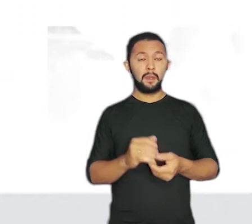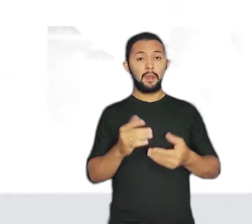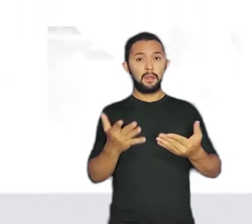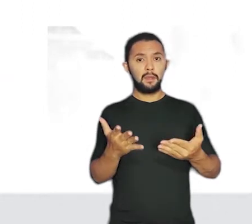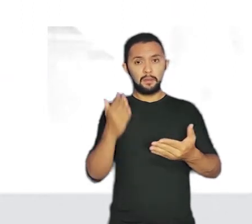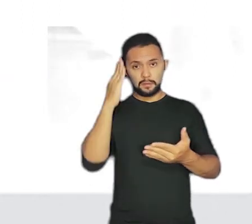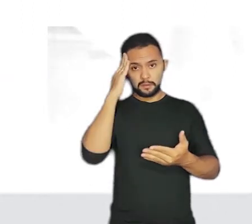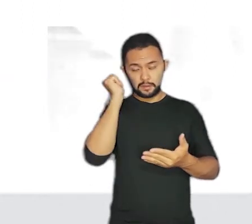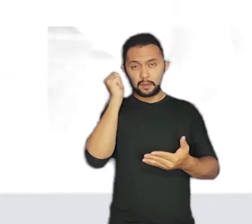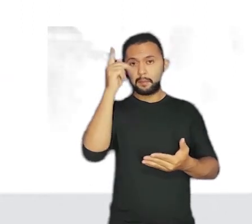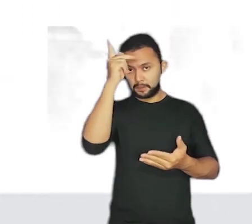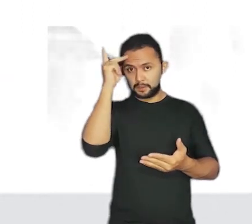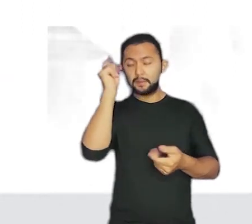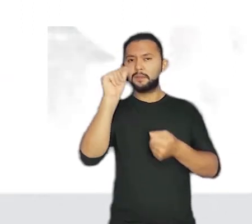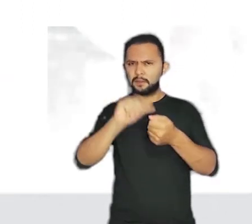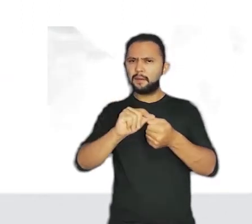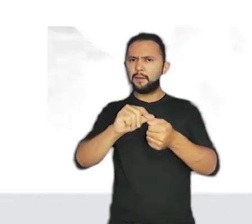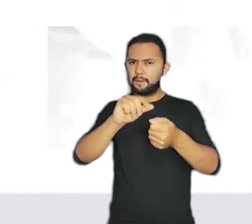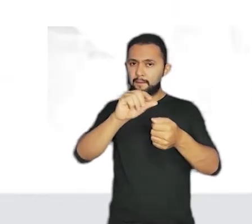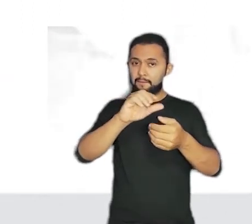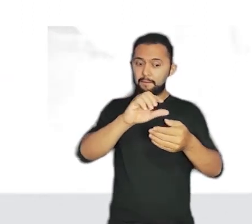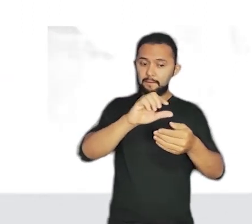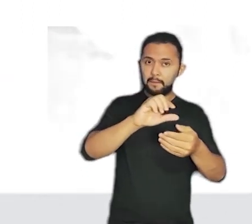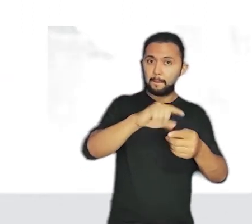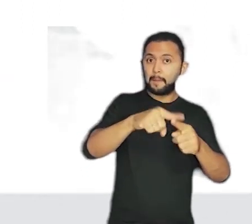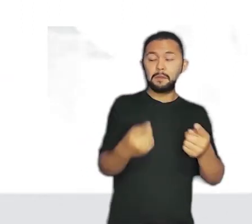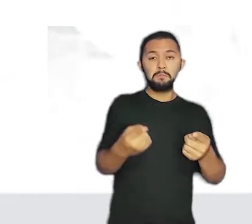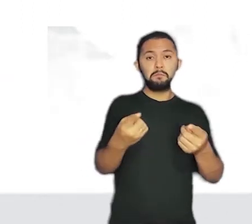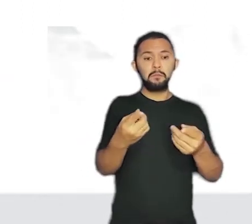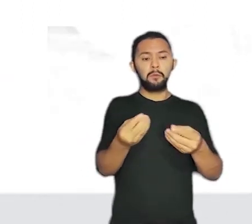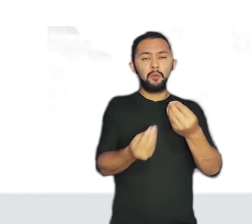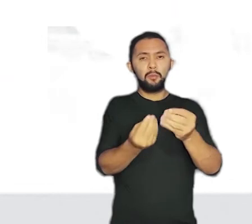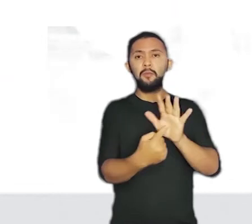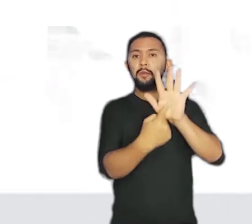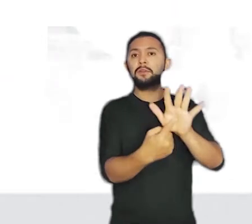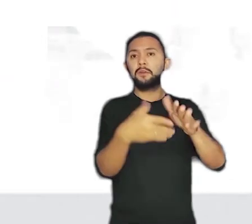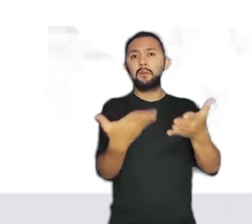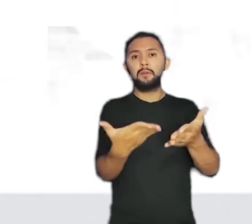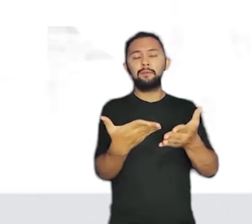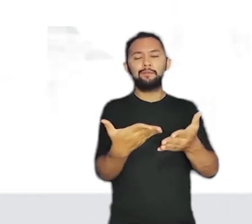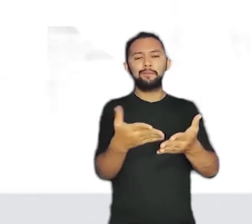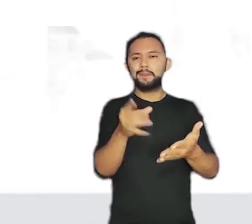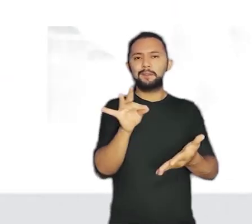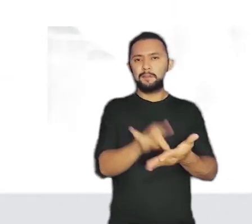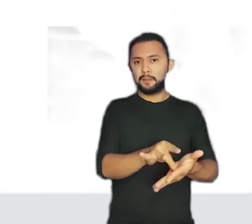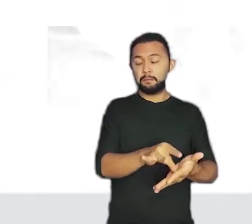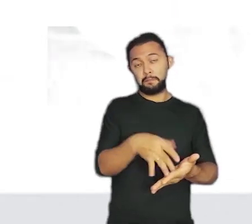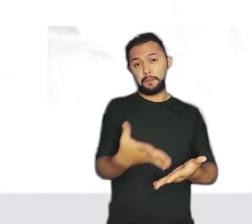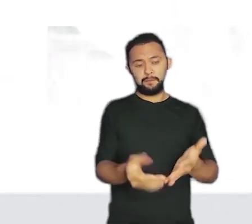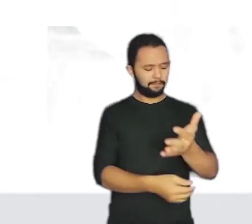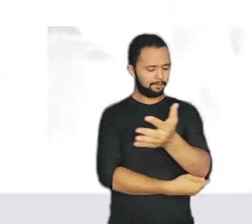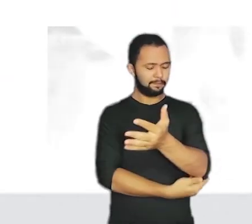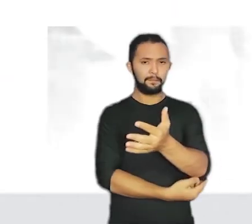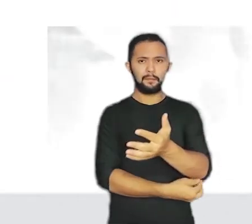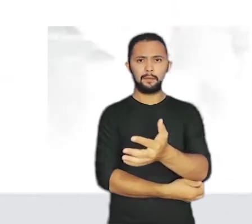que alguém vai praticar essa ação de esquecer, mas quem é esse alguém, eu não consigo dizer certamente quem foi.